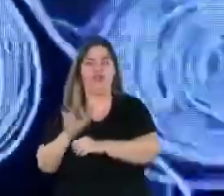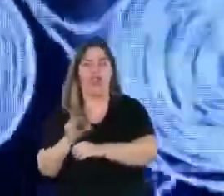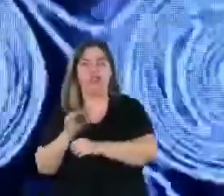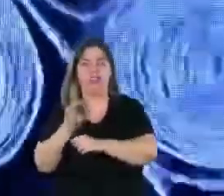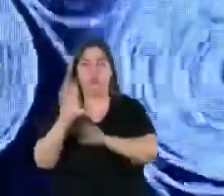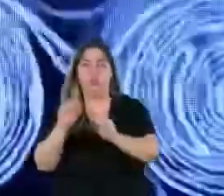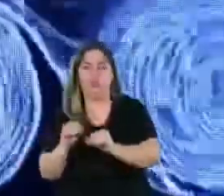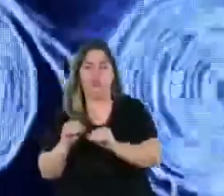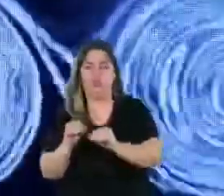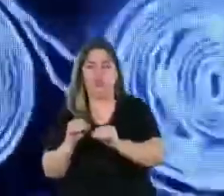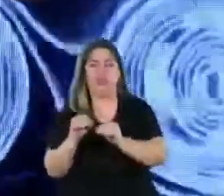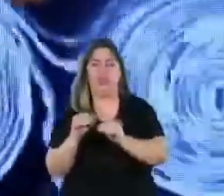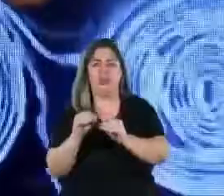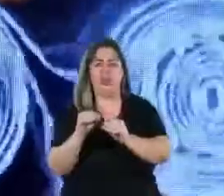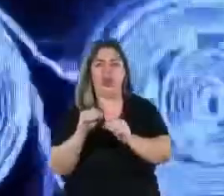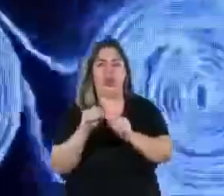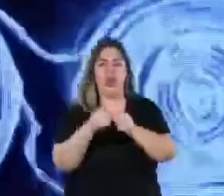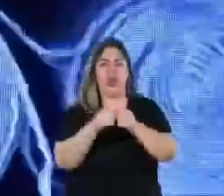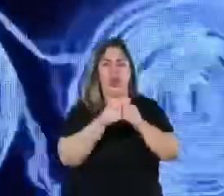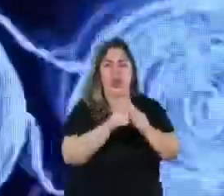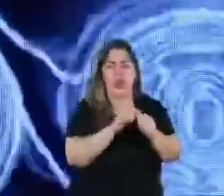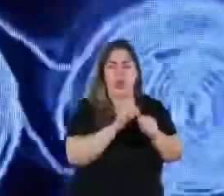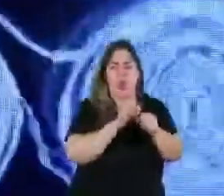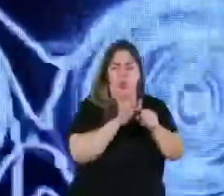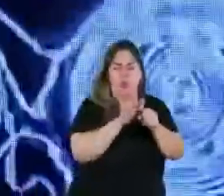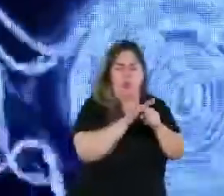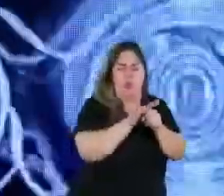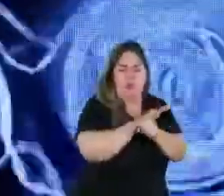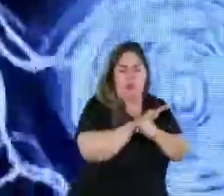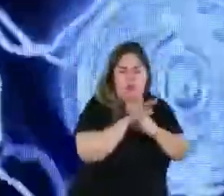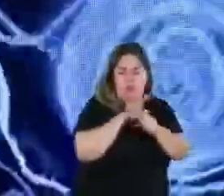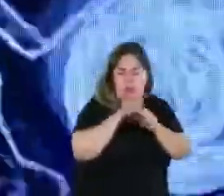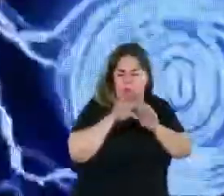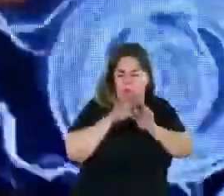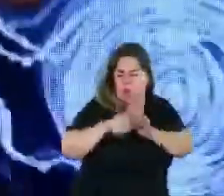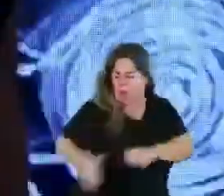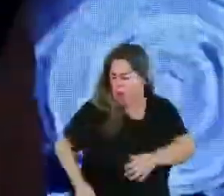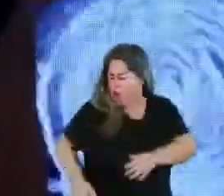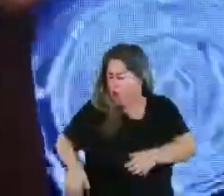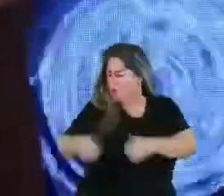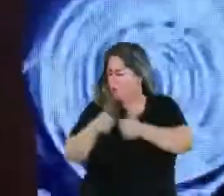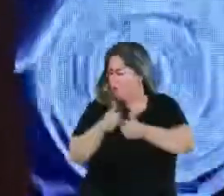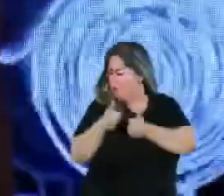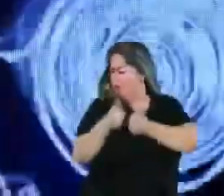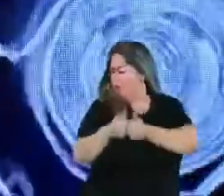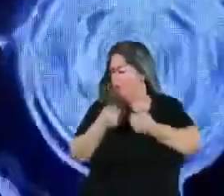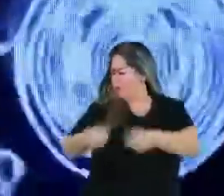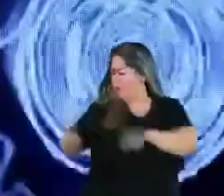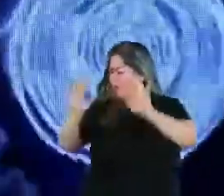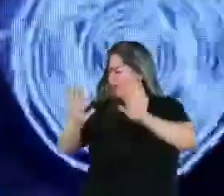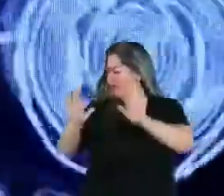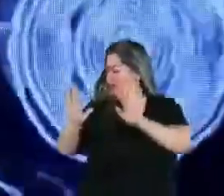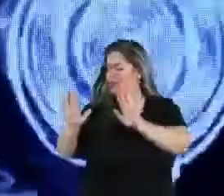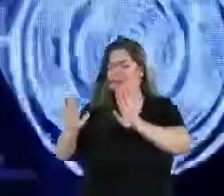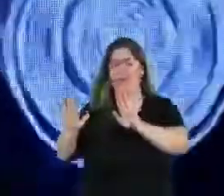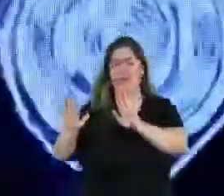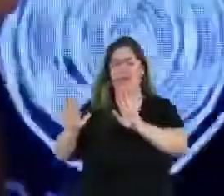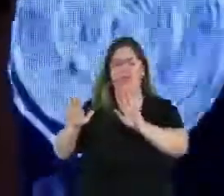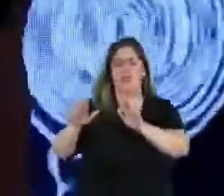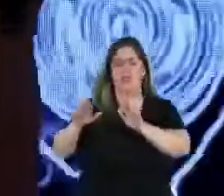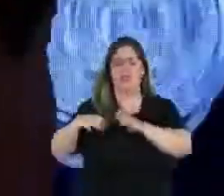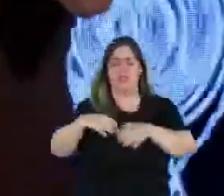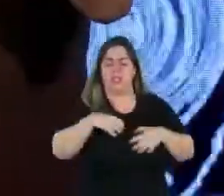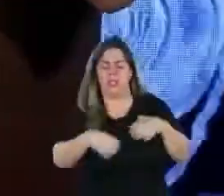8, 9, 10. Ônibus lotado de novo. Caraca, esse cara vai roubar minha carteira de novo. Não encosta. Pra que ficar na porta se não vai descer de novo?